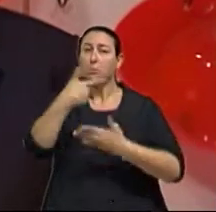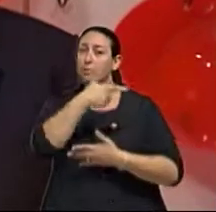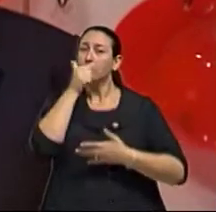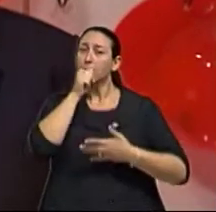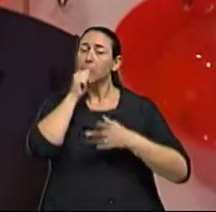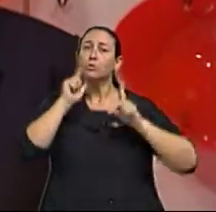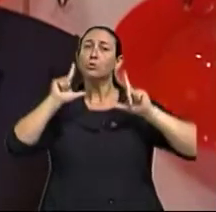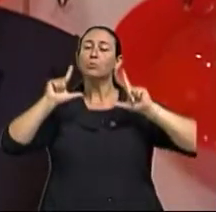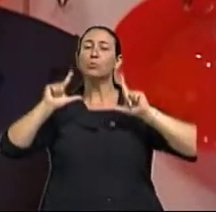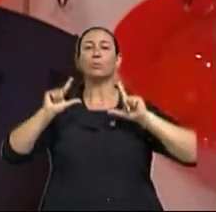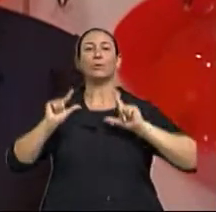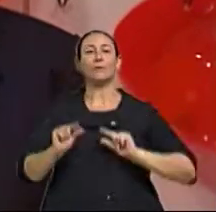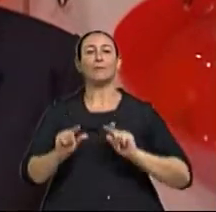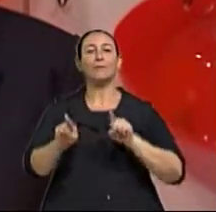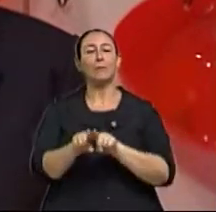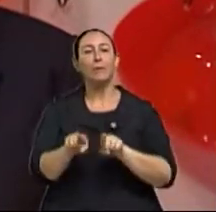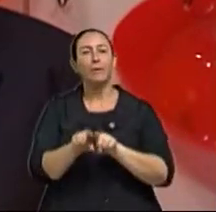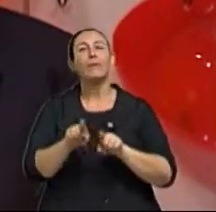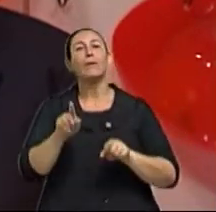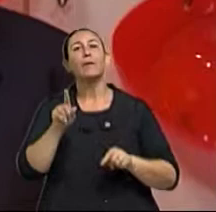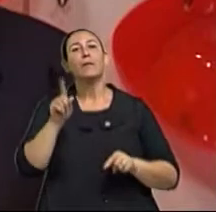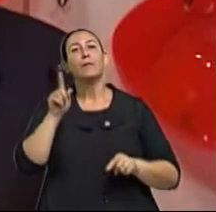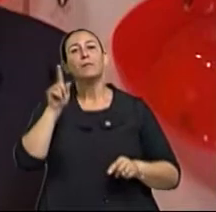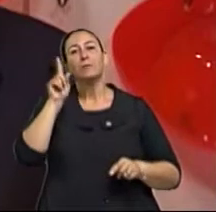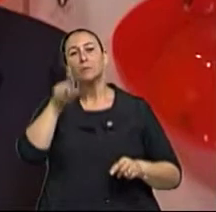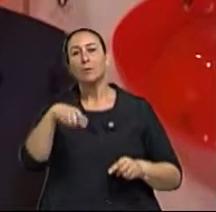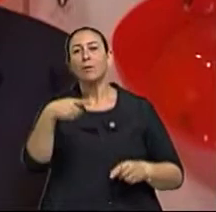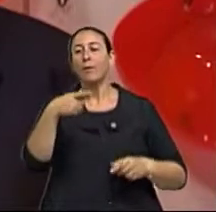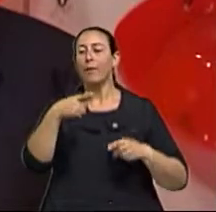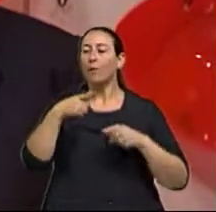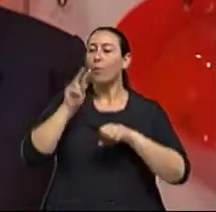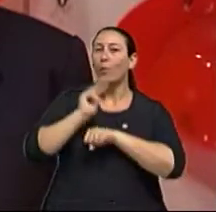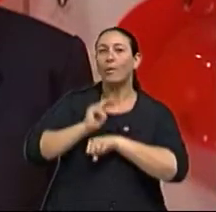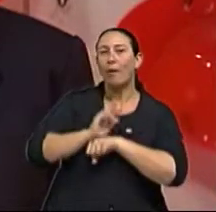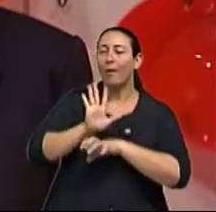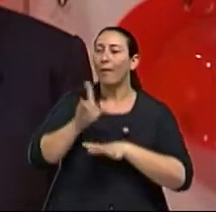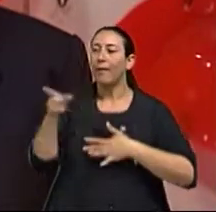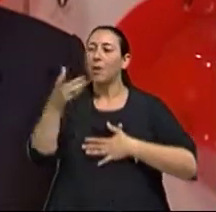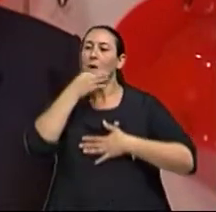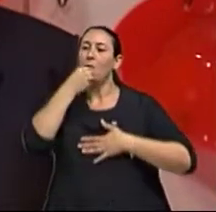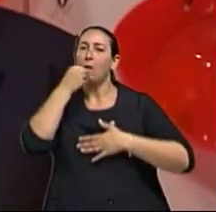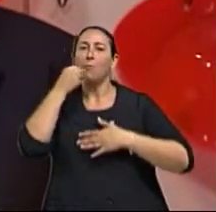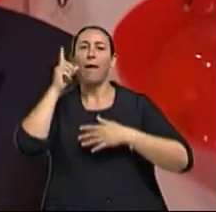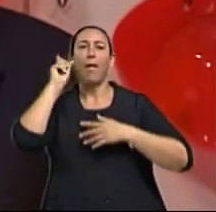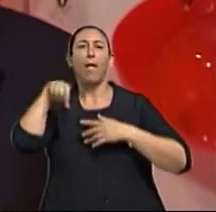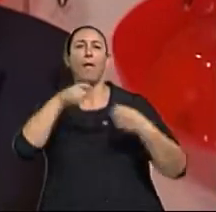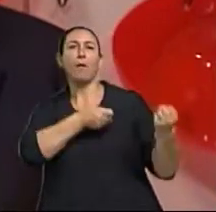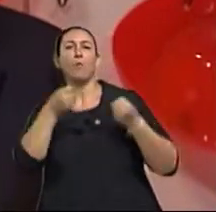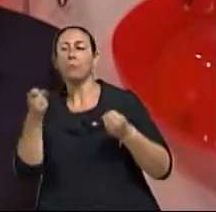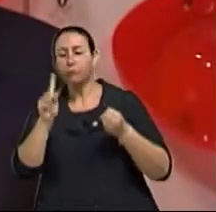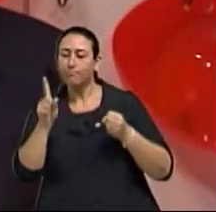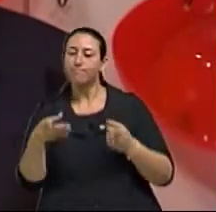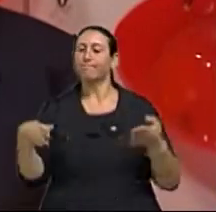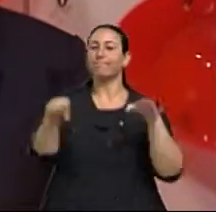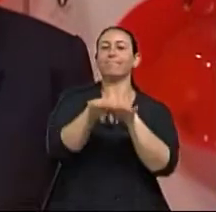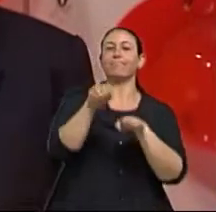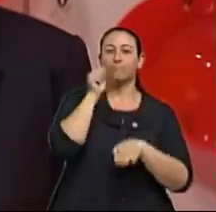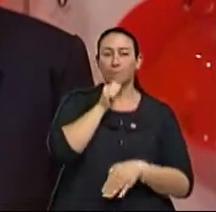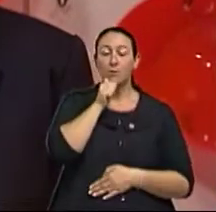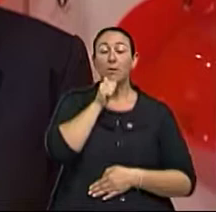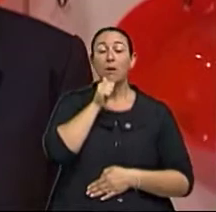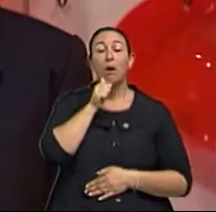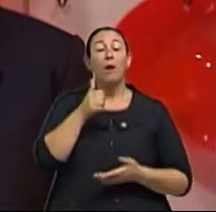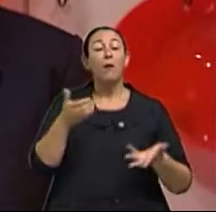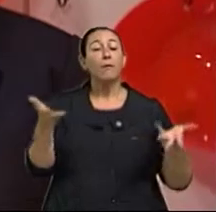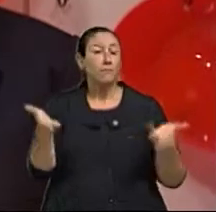diminuir, digamos, essa questão de gênero também no cuidado. Isso vai ter um impacto muito importante. É importante lembrar ao telespectador